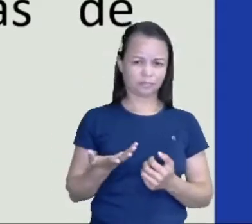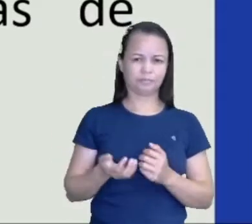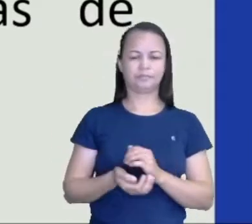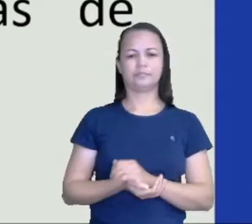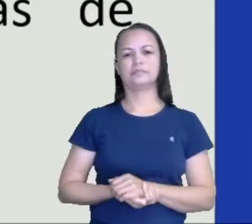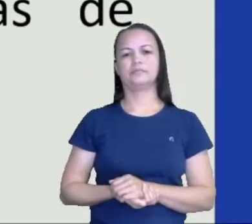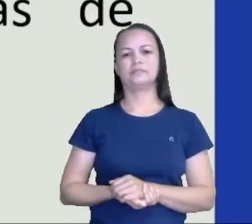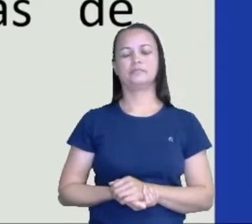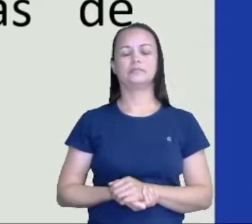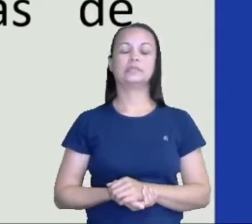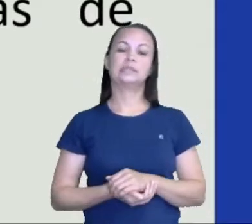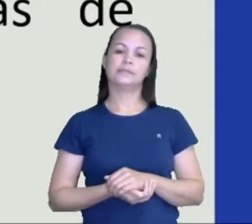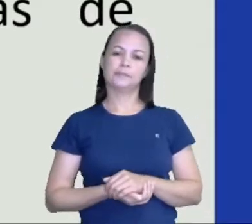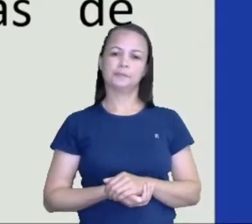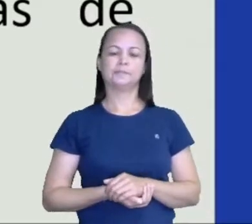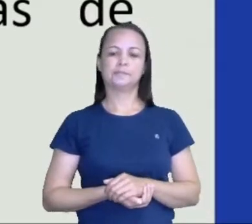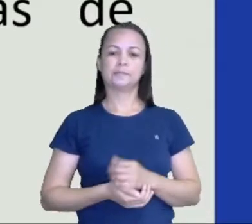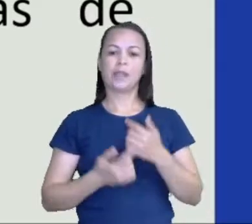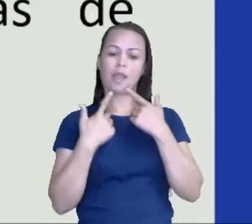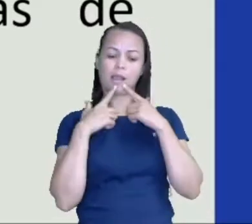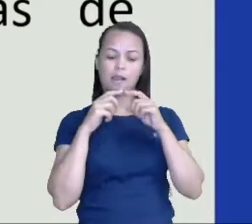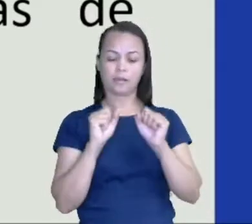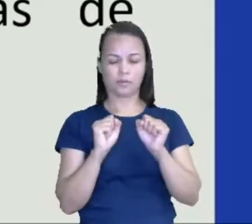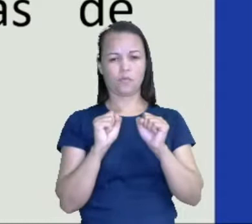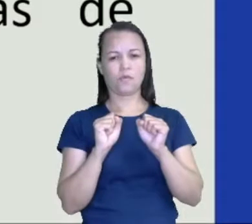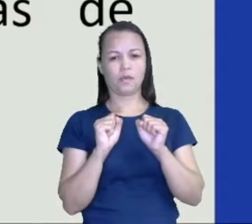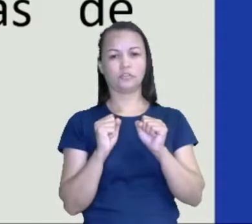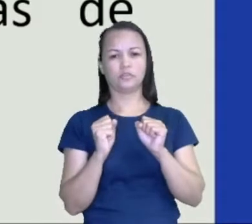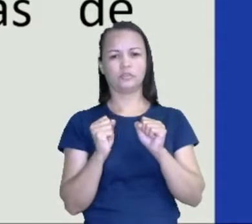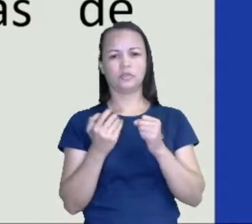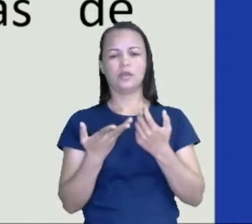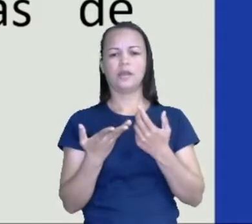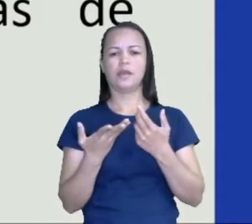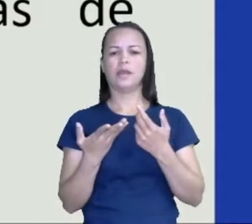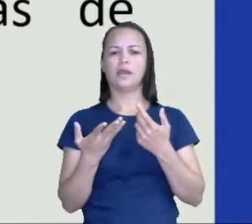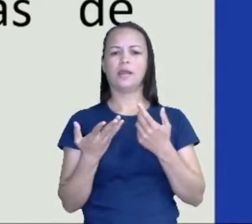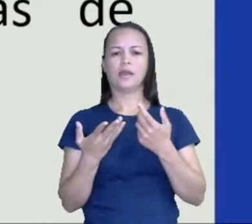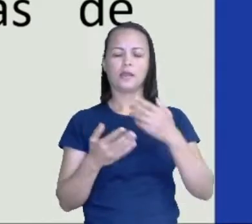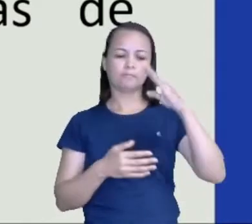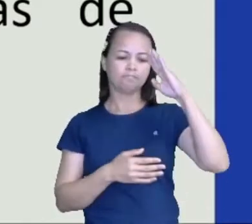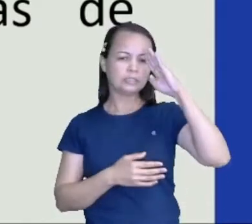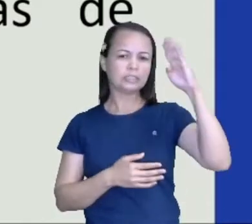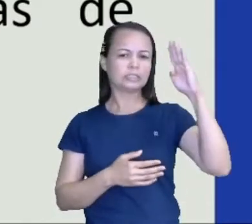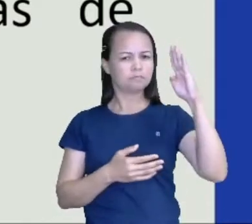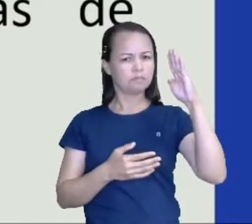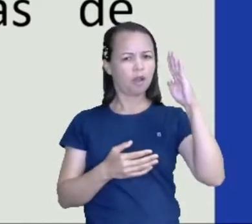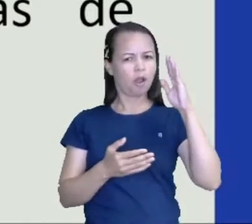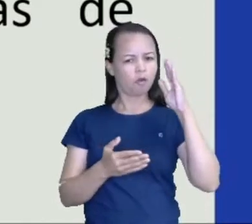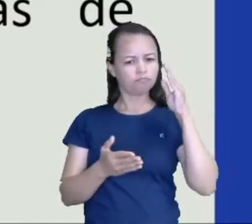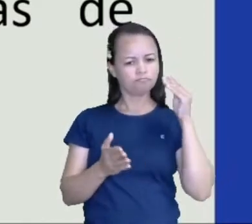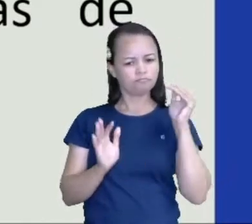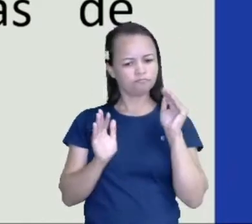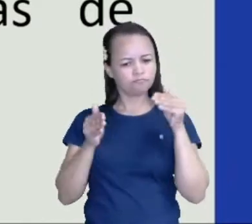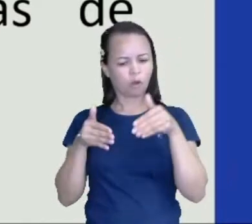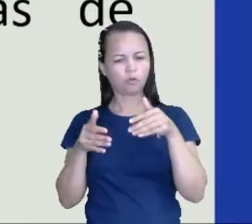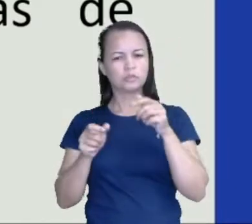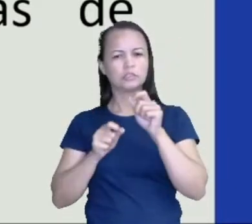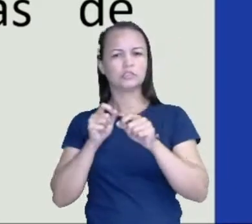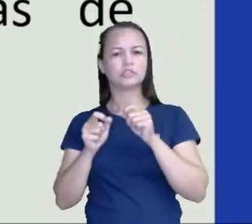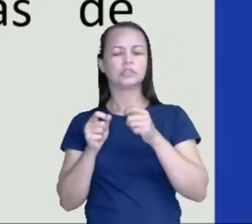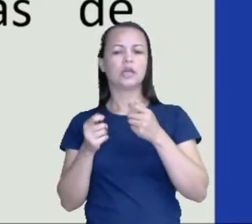né? Gente, a linguagem, ela é a principal fonte, né? Ela é a